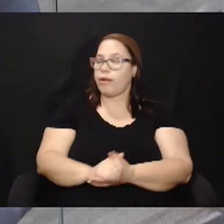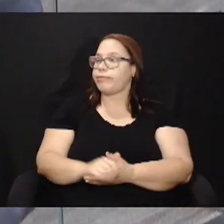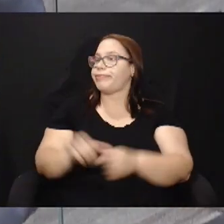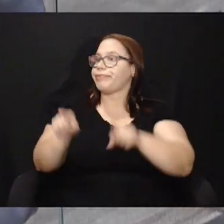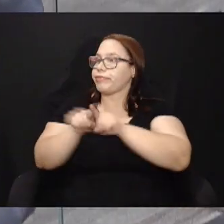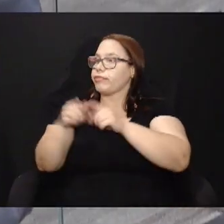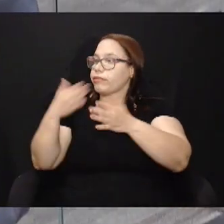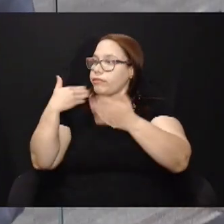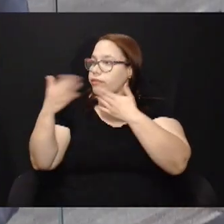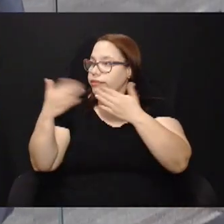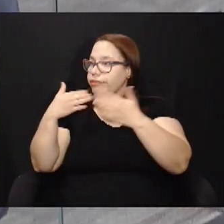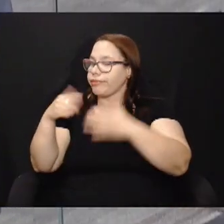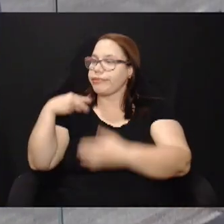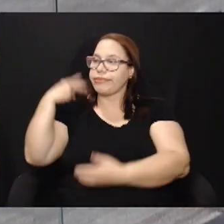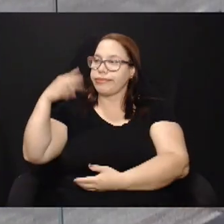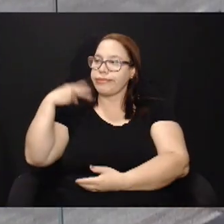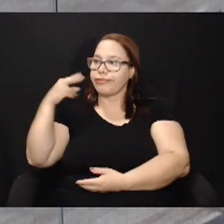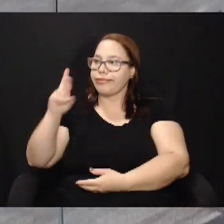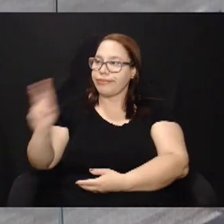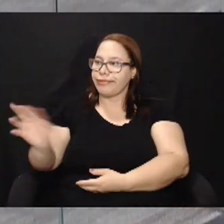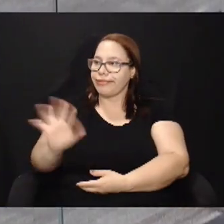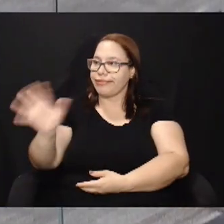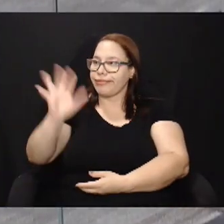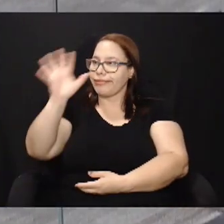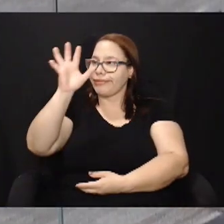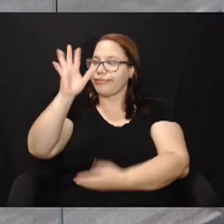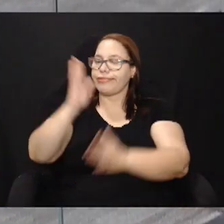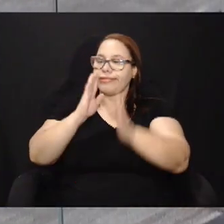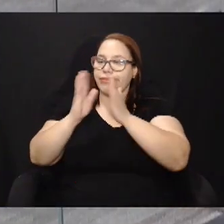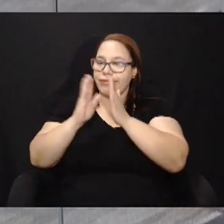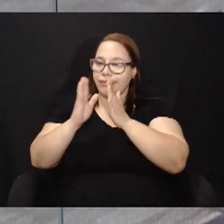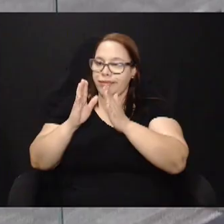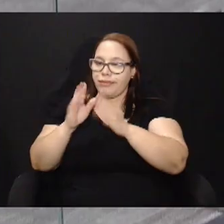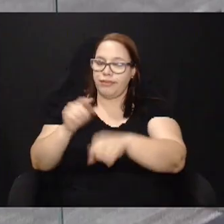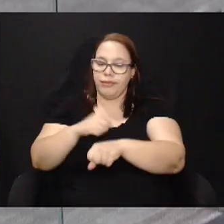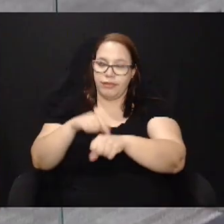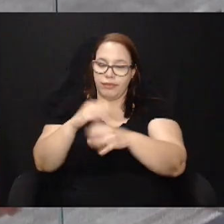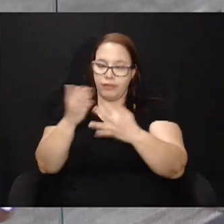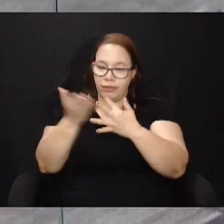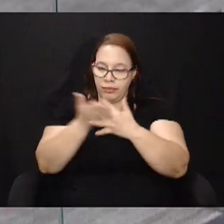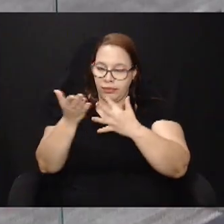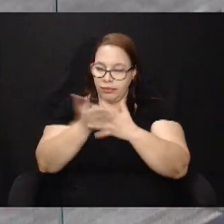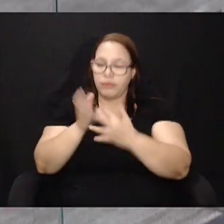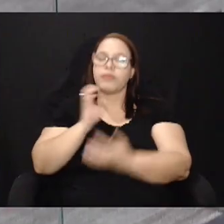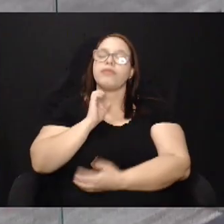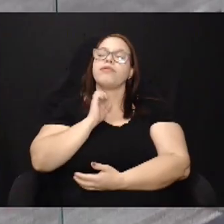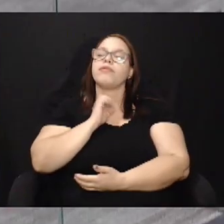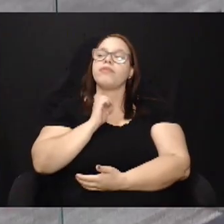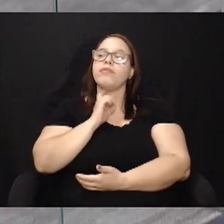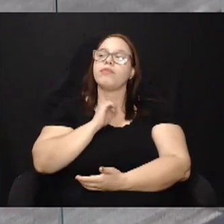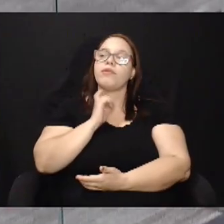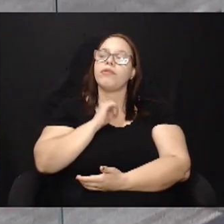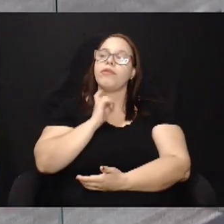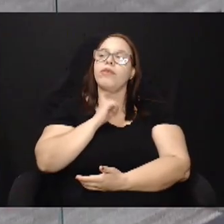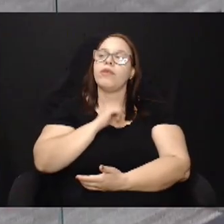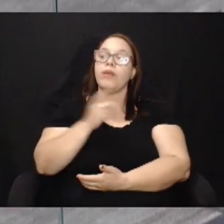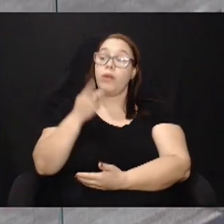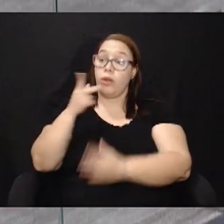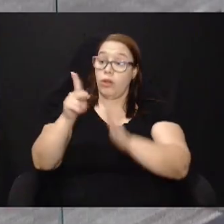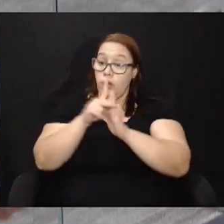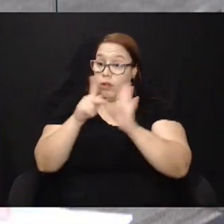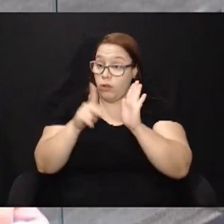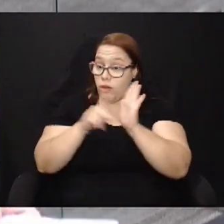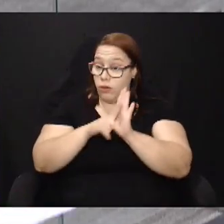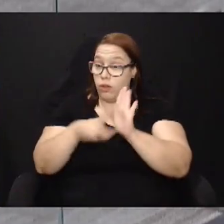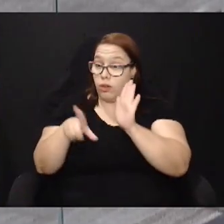o vereador Rubens Gás durante o intervalo regimental. Ele falou sobre o projeto de lei que é